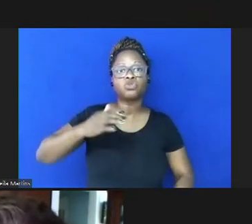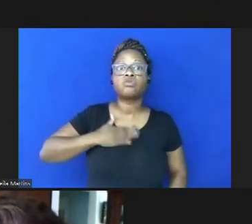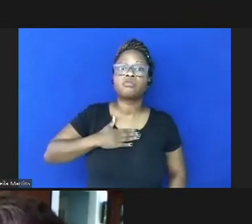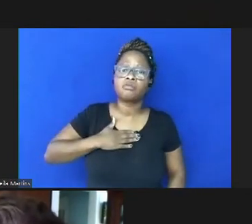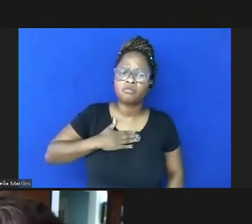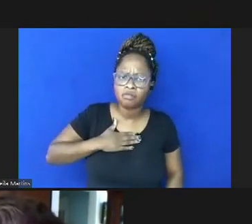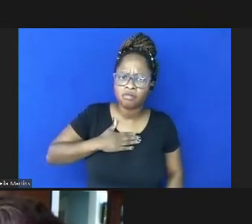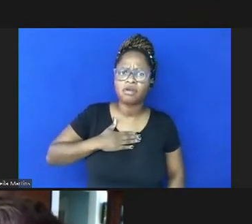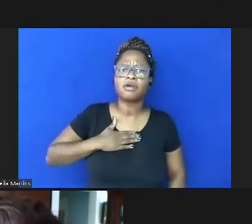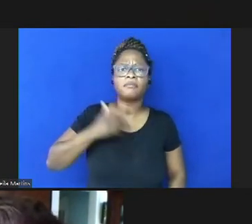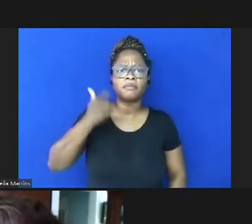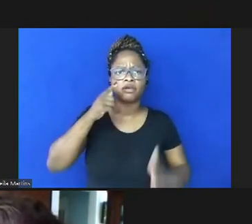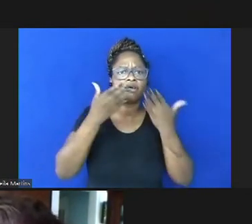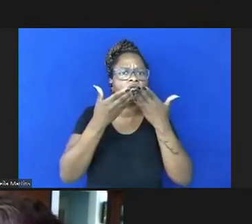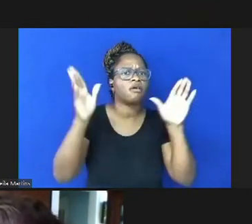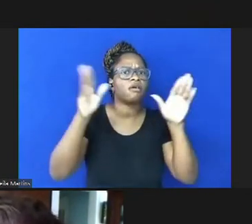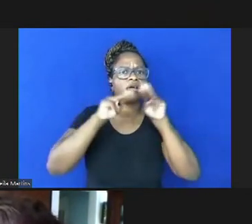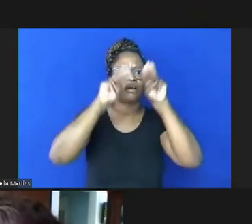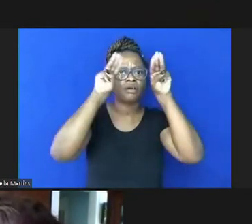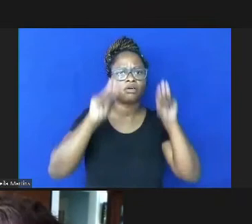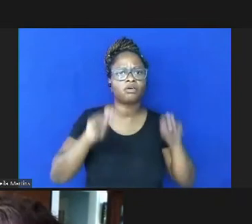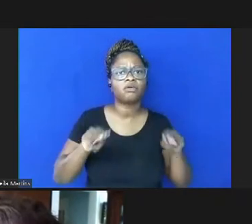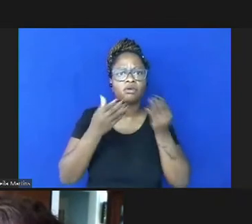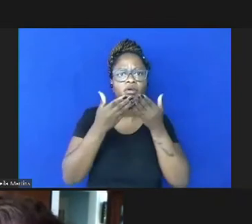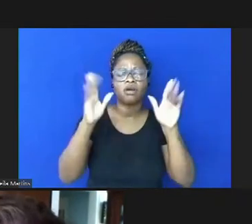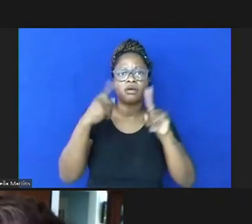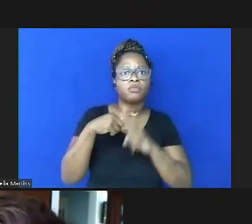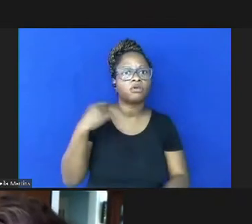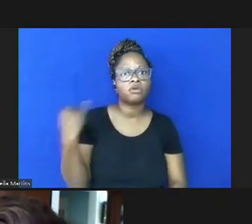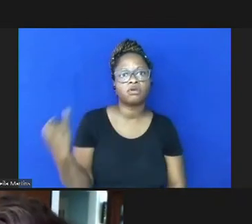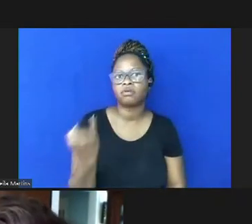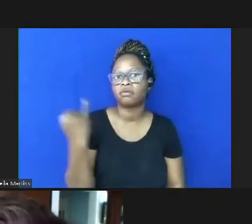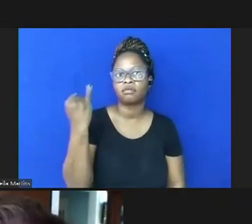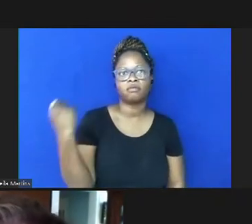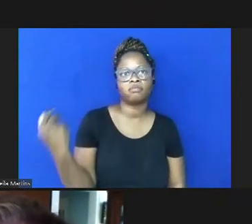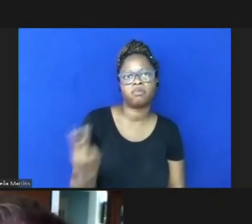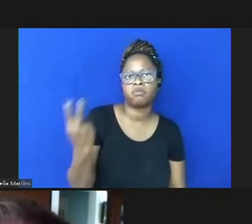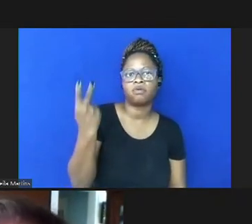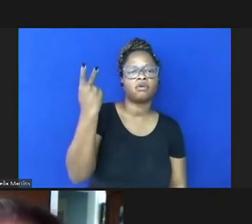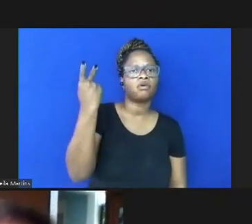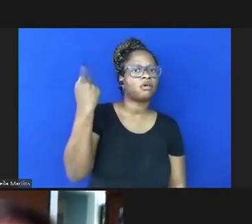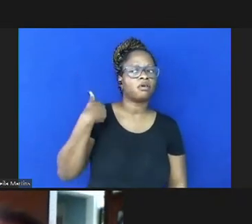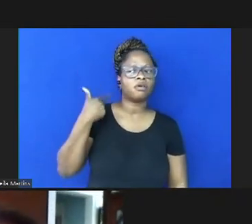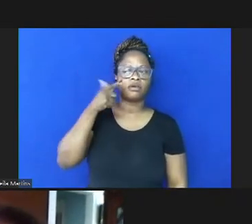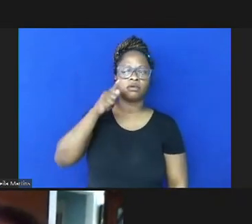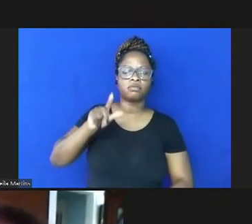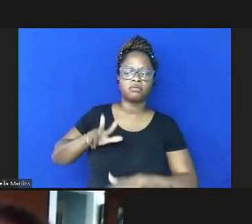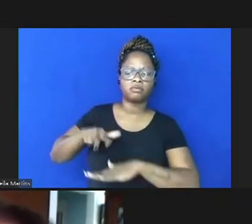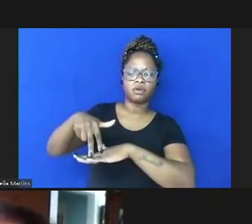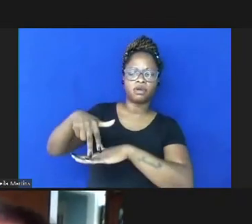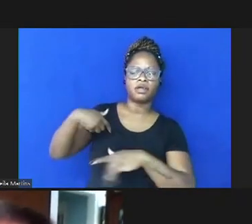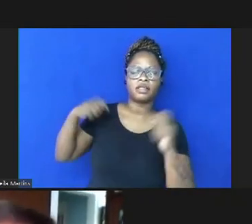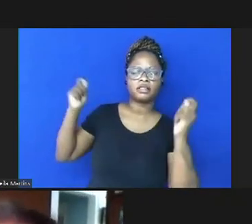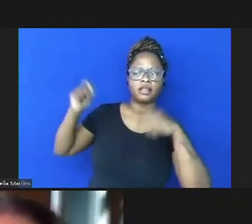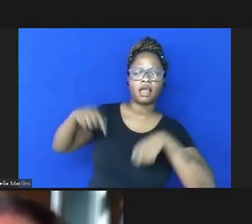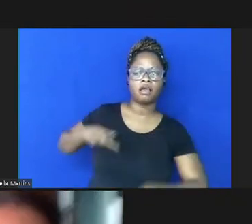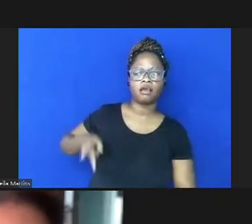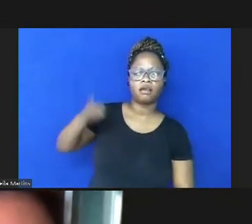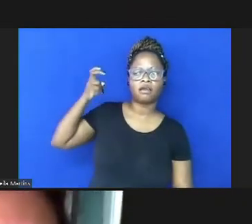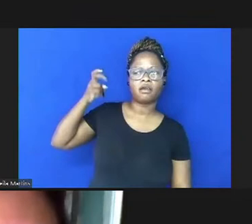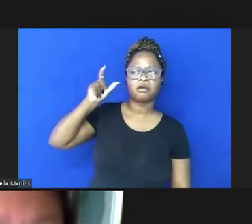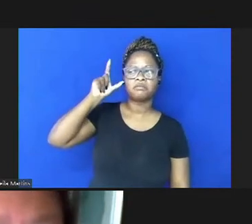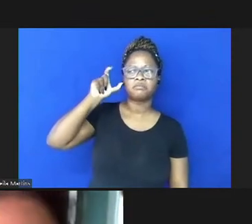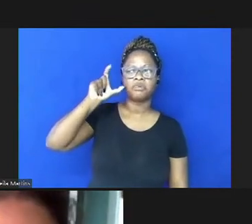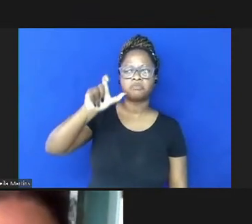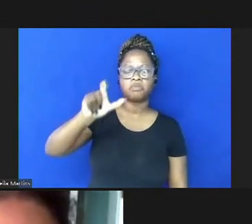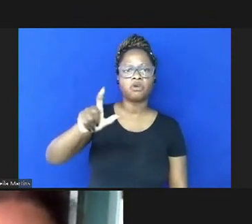reabrir, porque seria crucial fazer isso, para reagir dessa maneira. Isso seria interessante para o